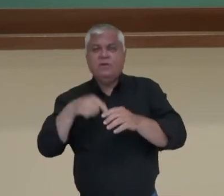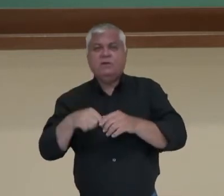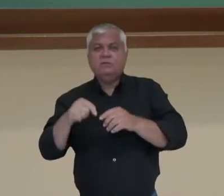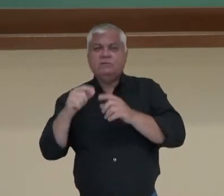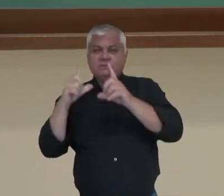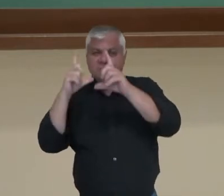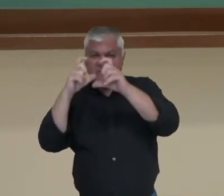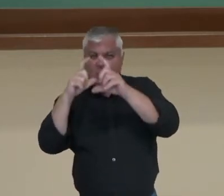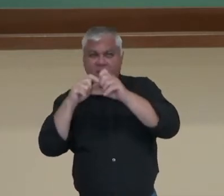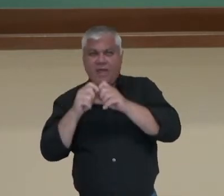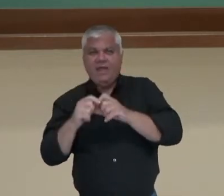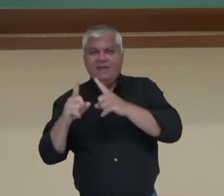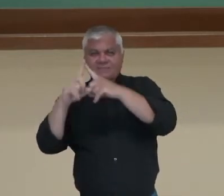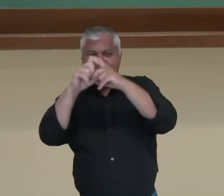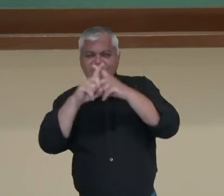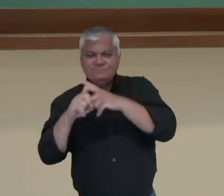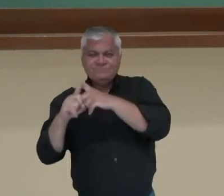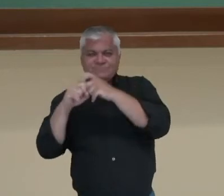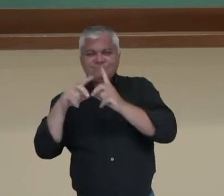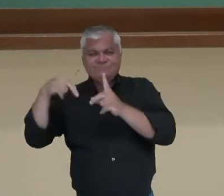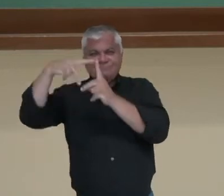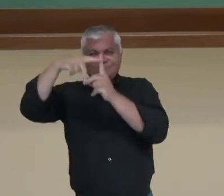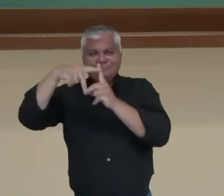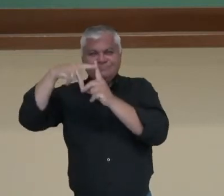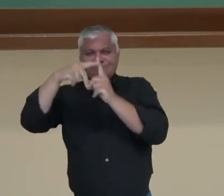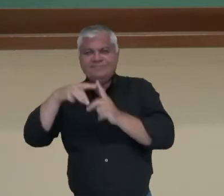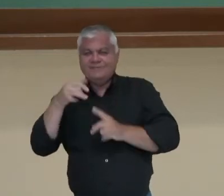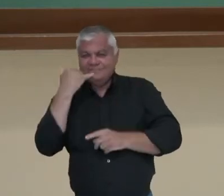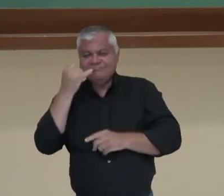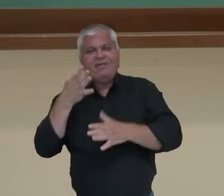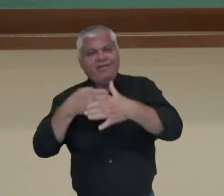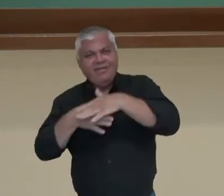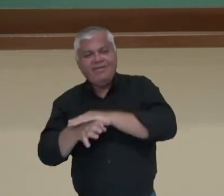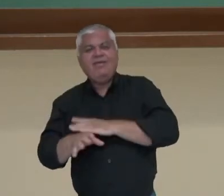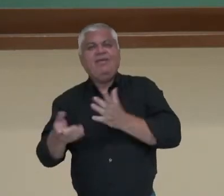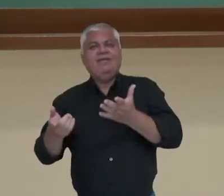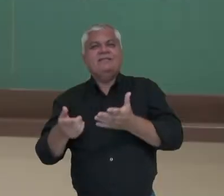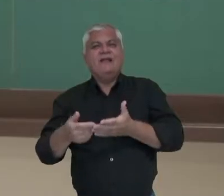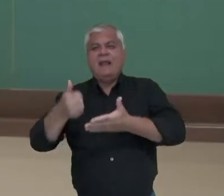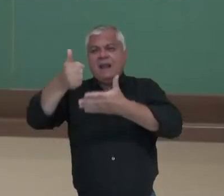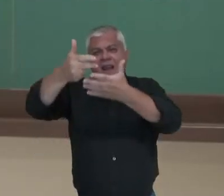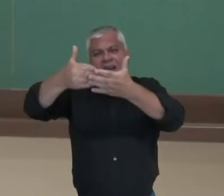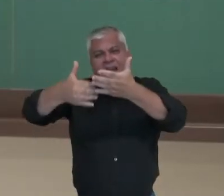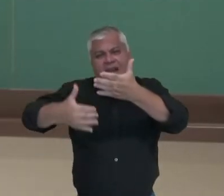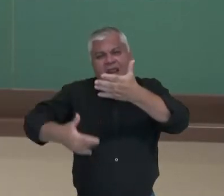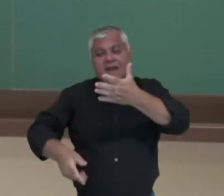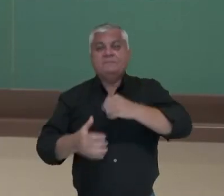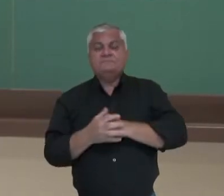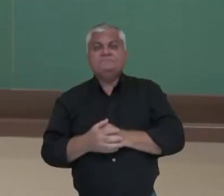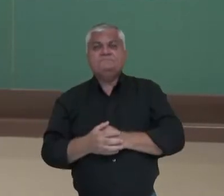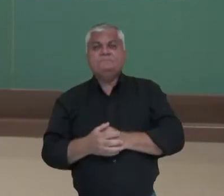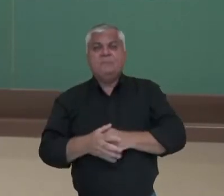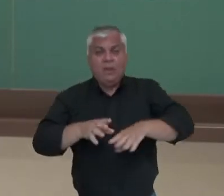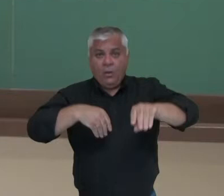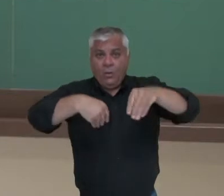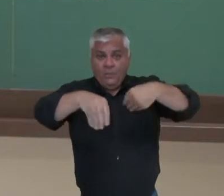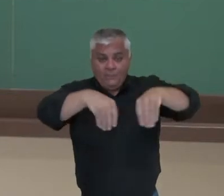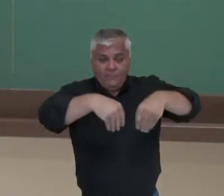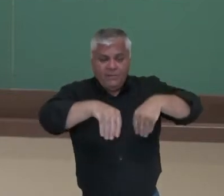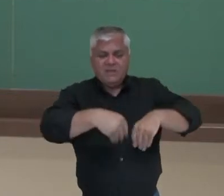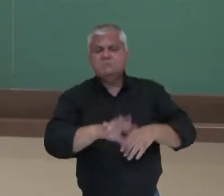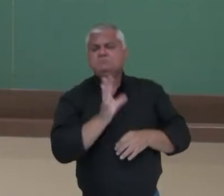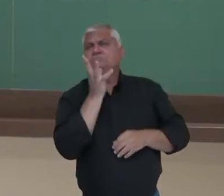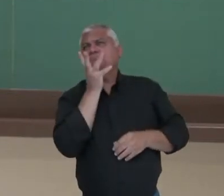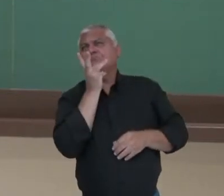do celular para o QR Code e ele dará acesso à reportagem inteira. Bom, a gente sabe que o plástico, ele leva em torno